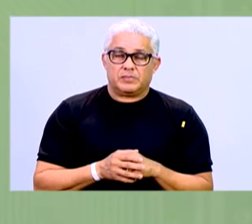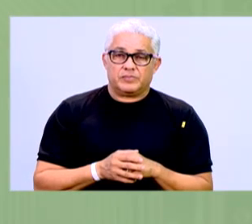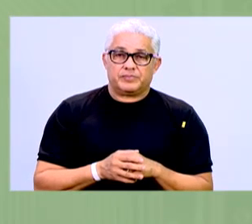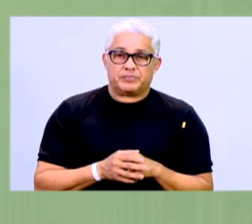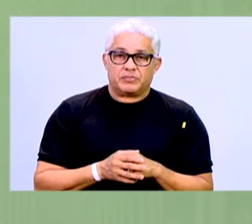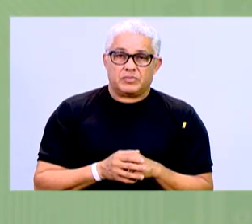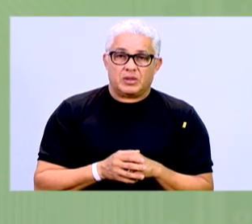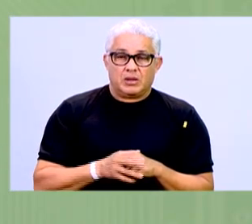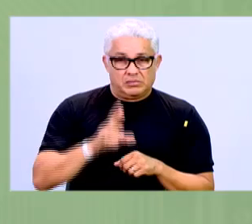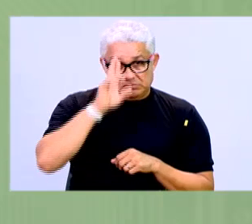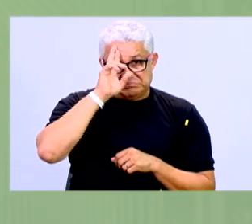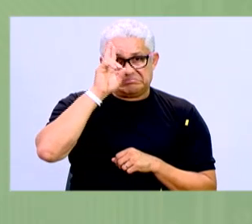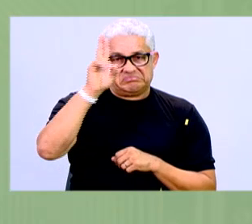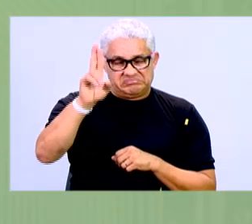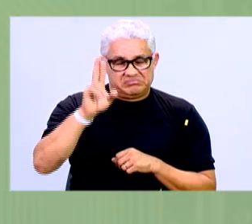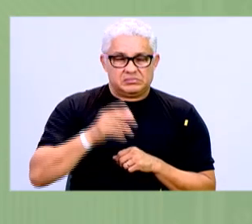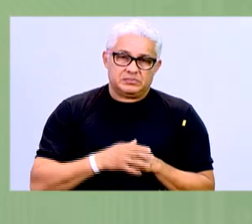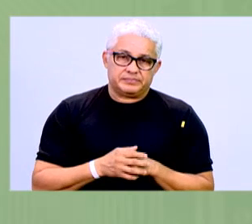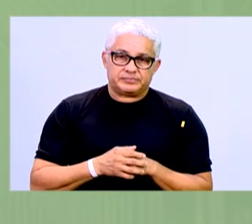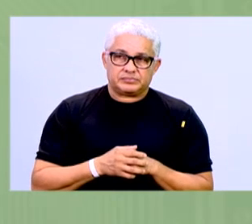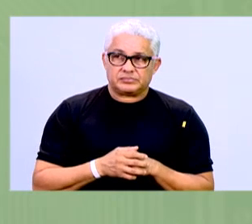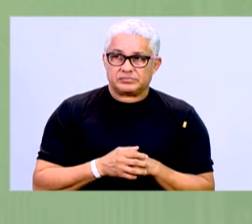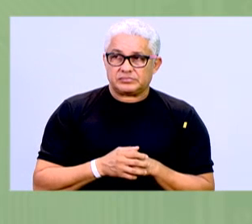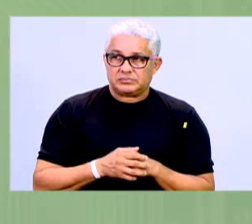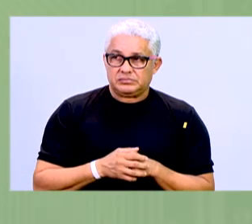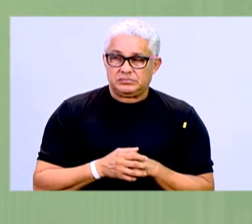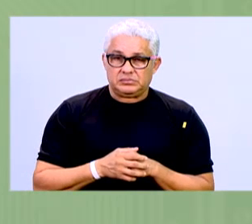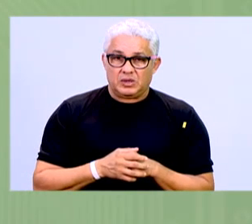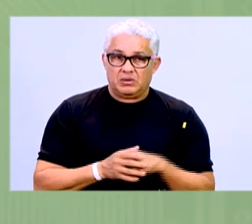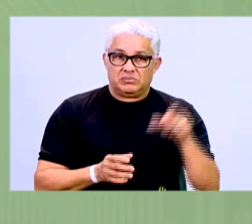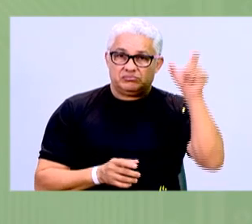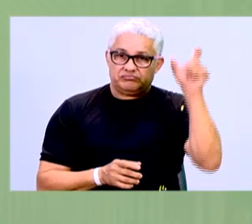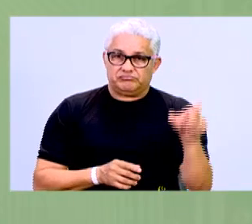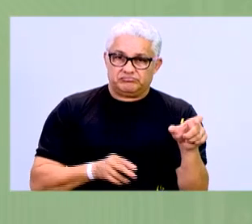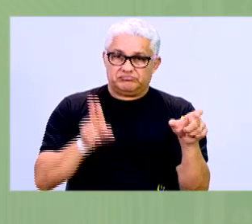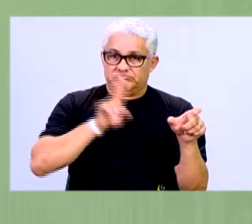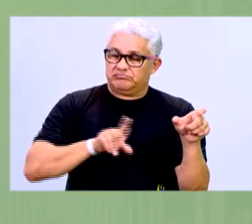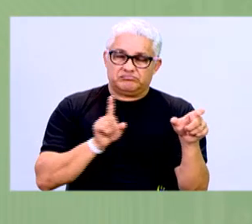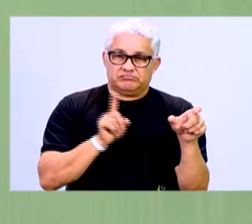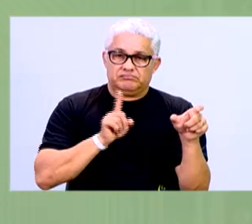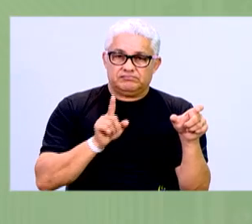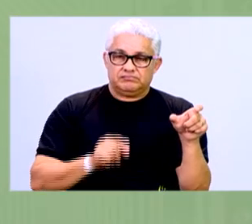da chefia, não é aquele usuário que está